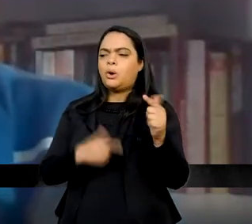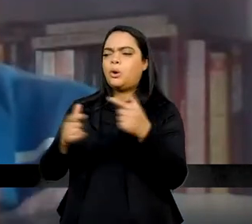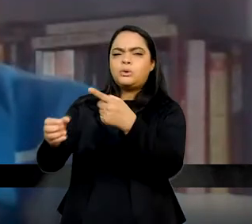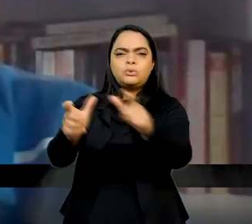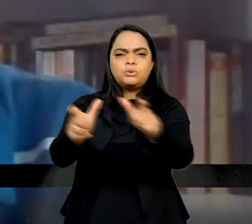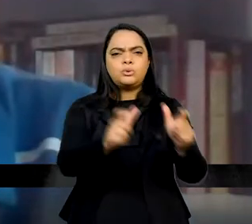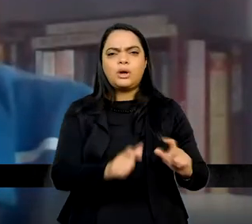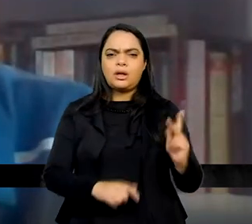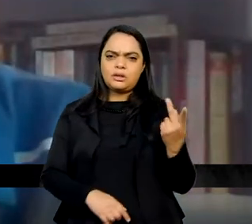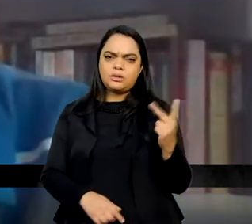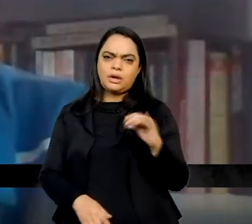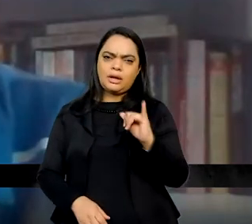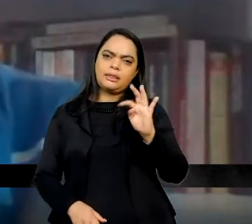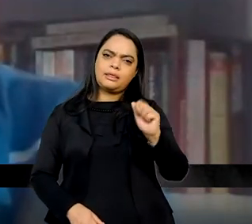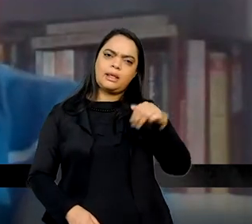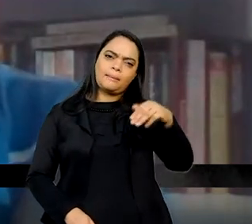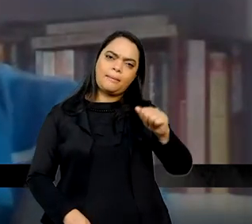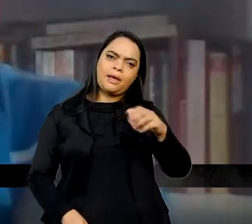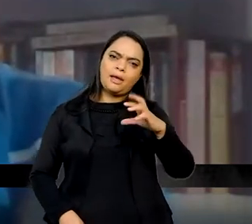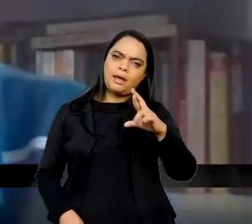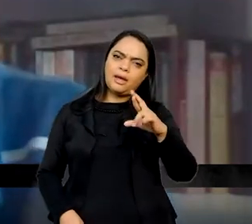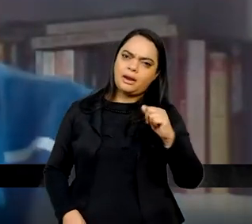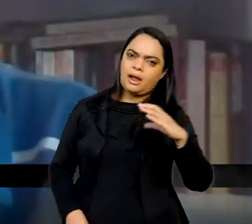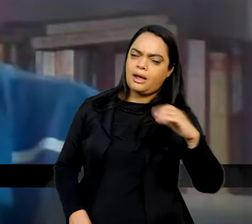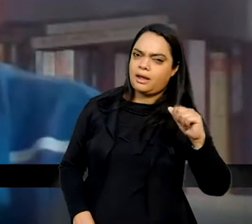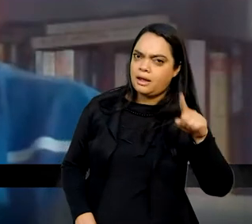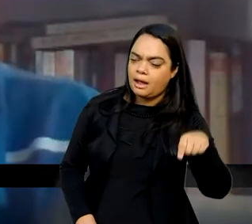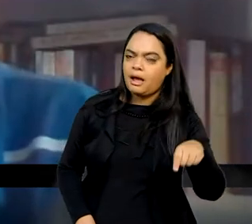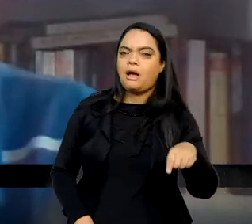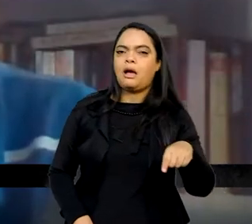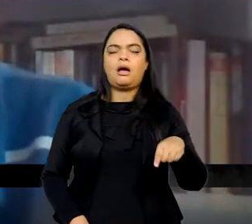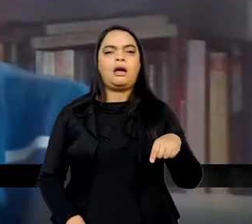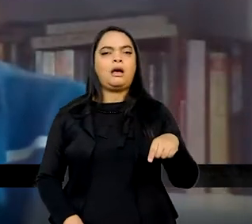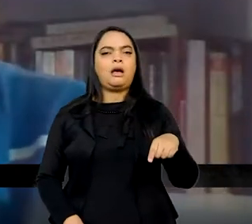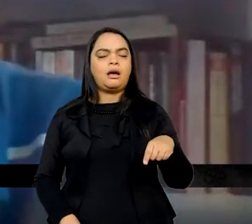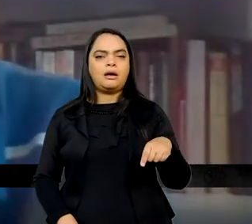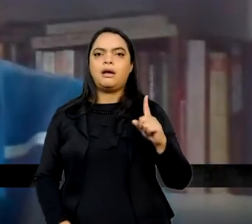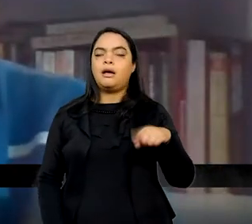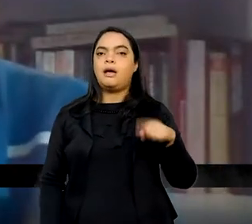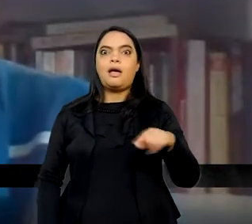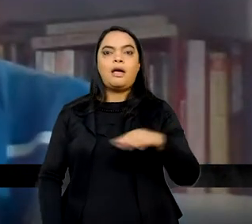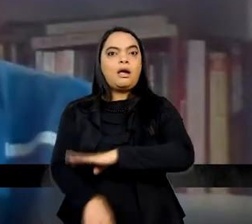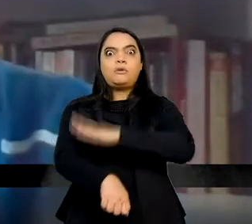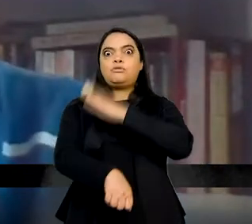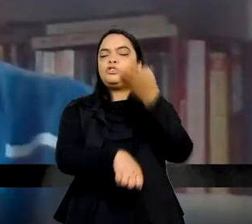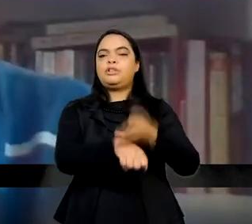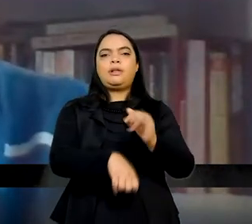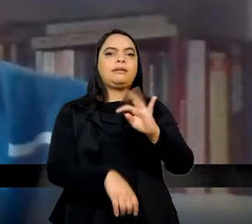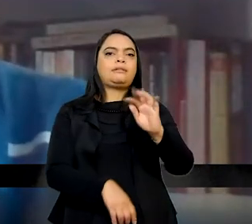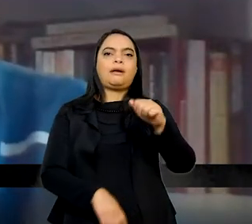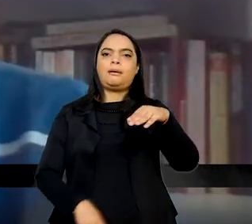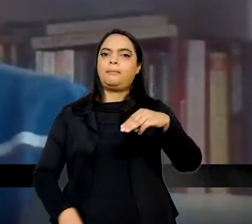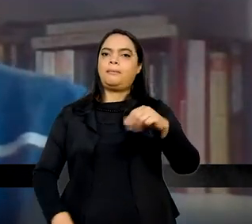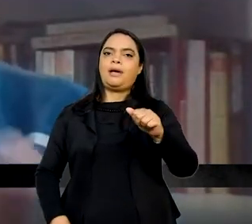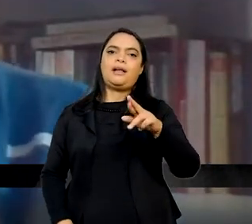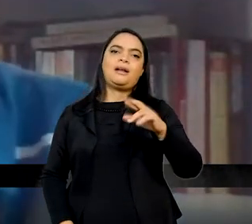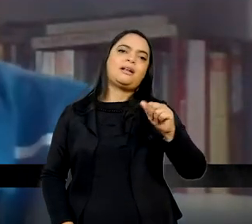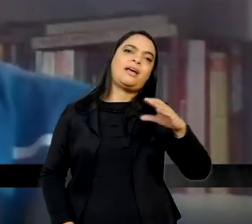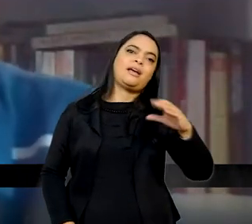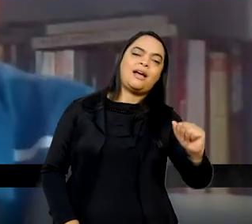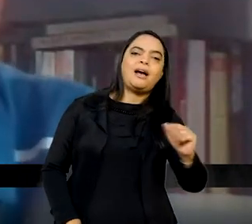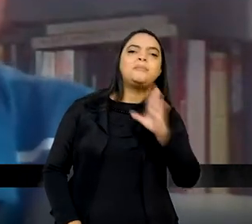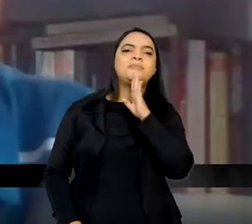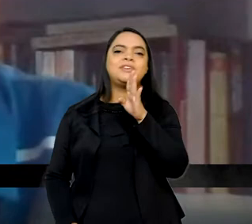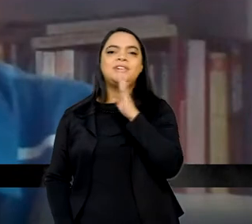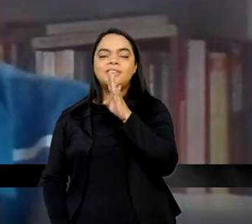Itamaracá, vendo a feitoria de Itamaracá, aquela localidade, é um dia todo, né, para um e para um